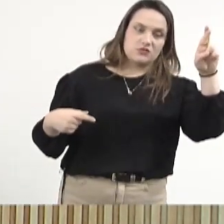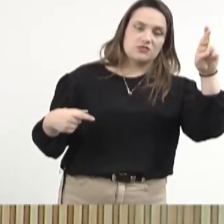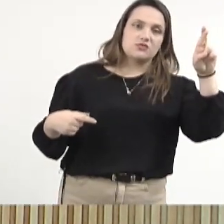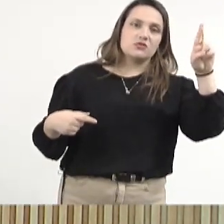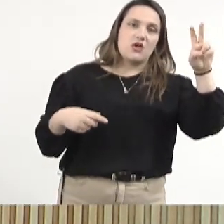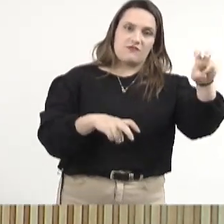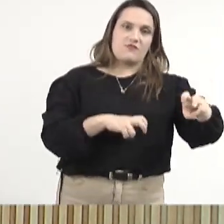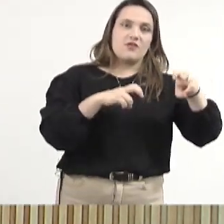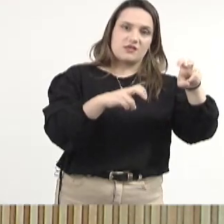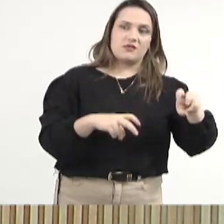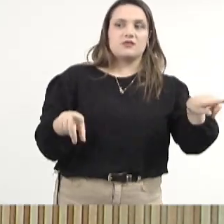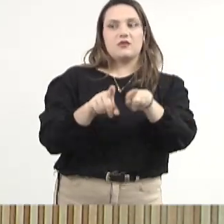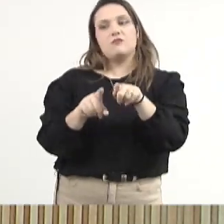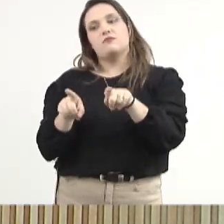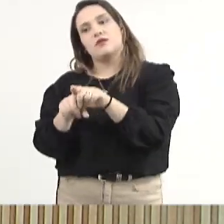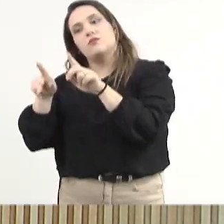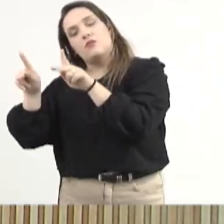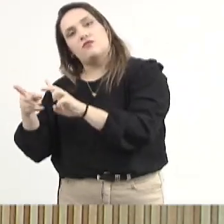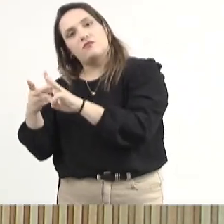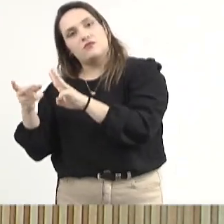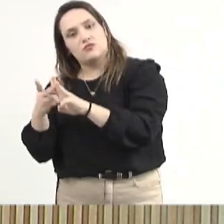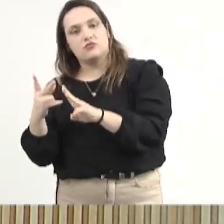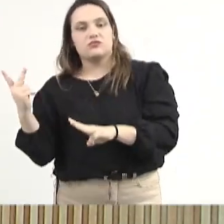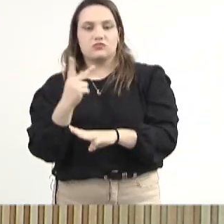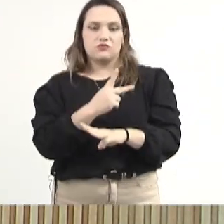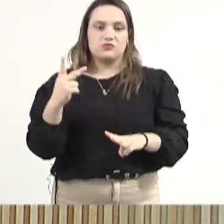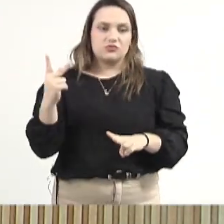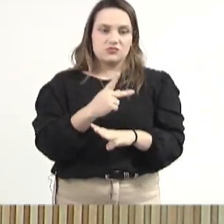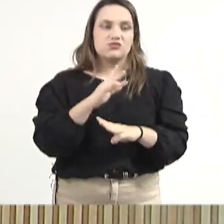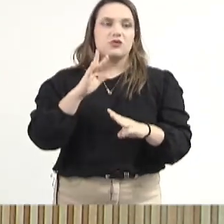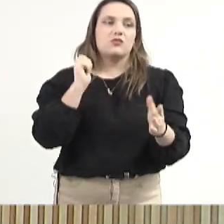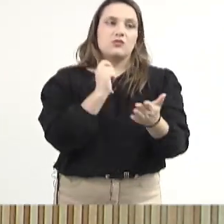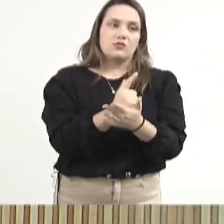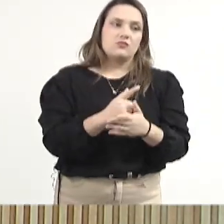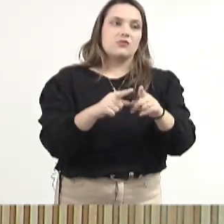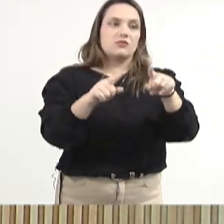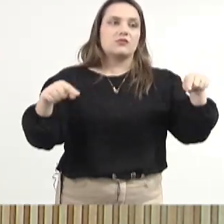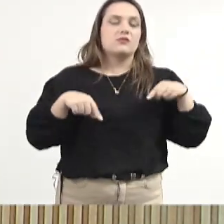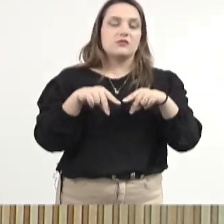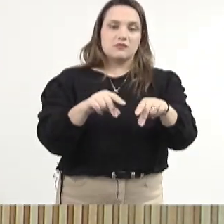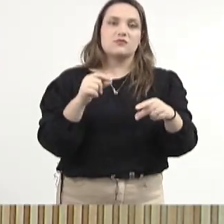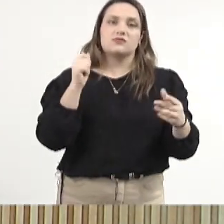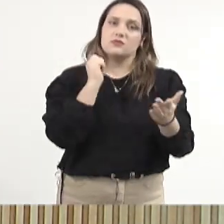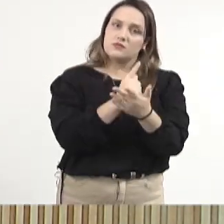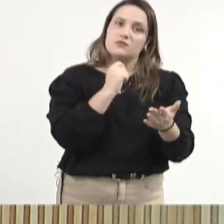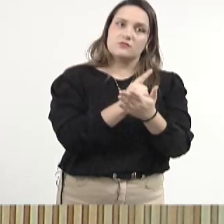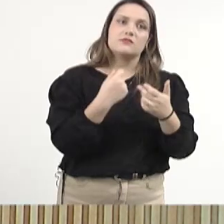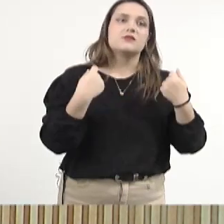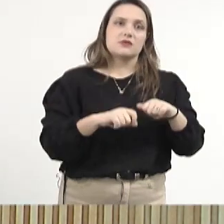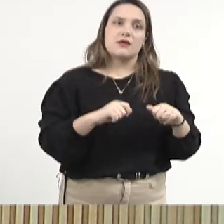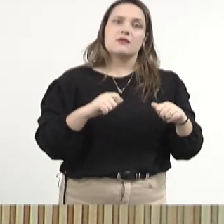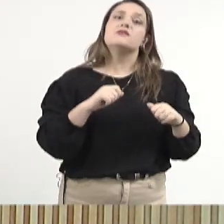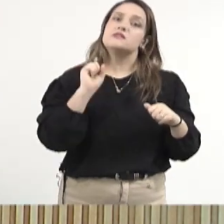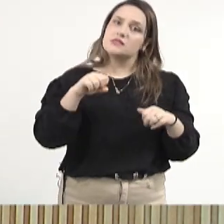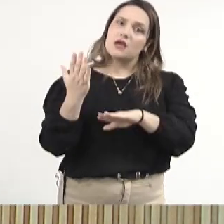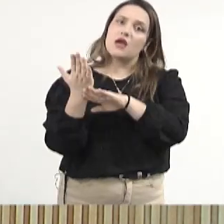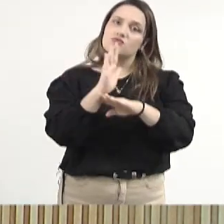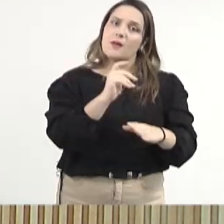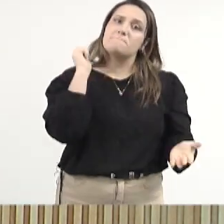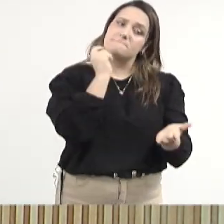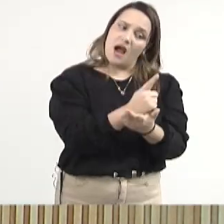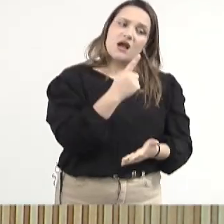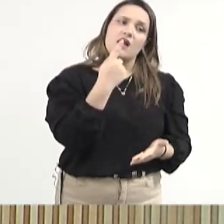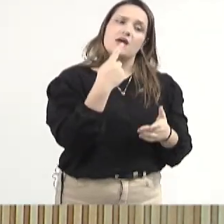indígenas como os proprietários rurais que de boa fé fizeram a aquisição dessa terra e fizeram os investimentos ao longo dos anos, possam ser contemplados